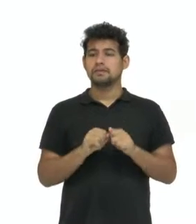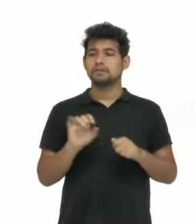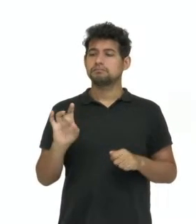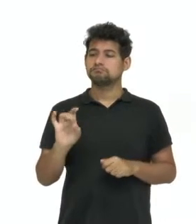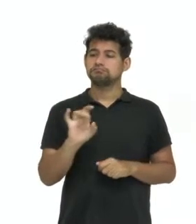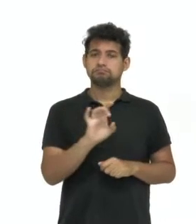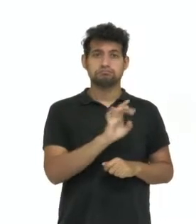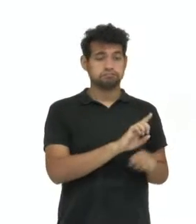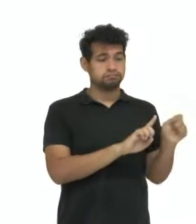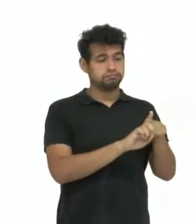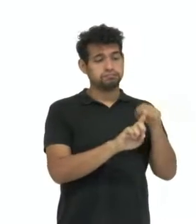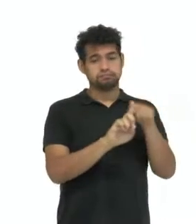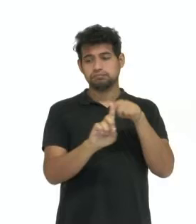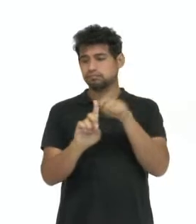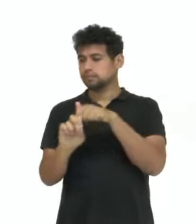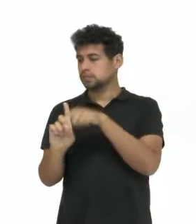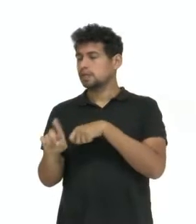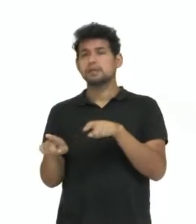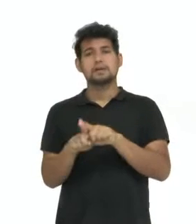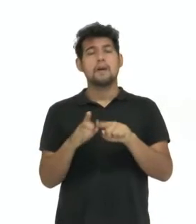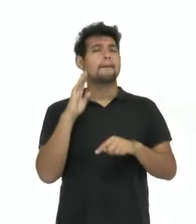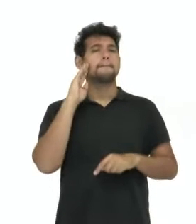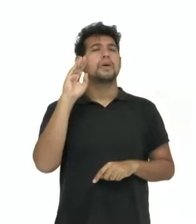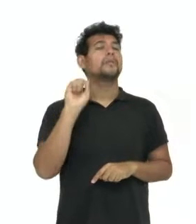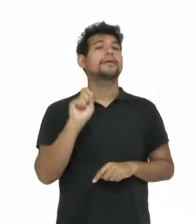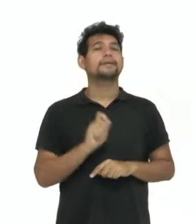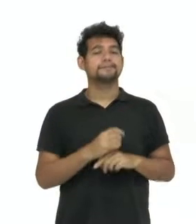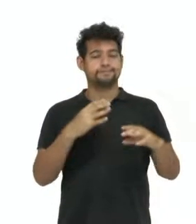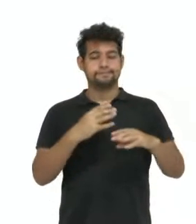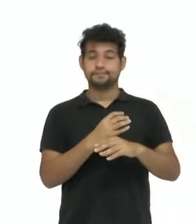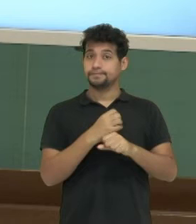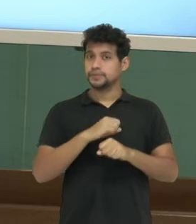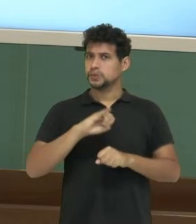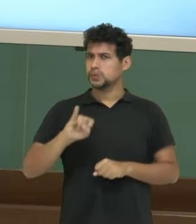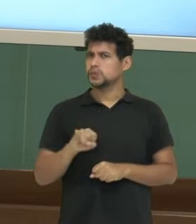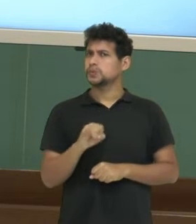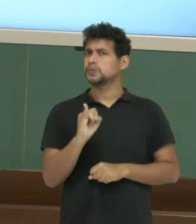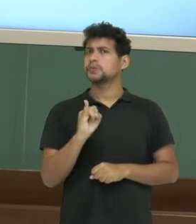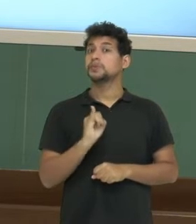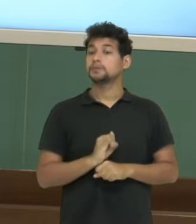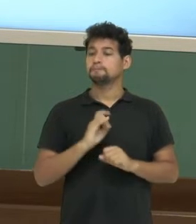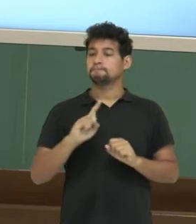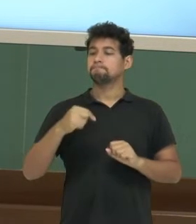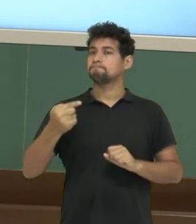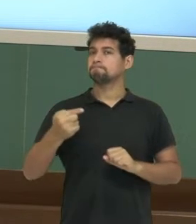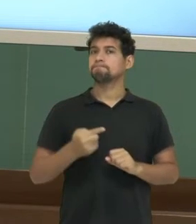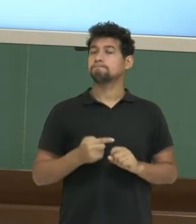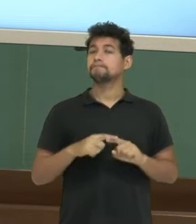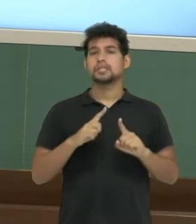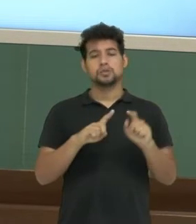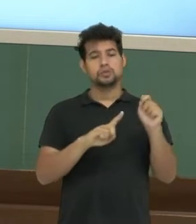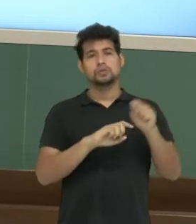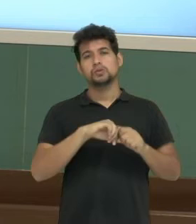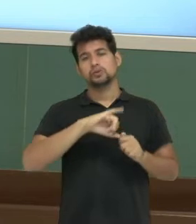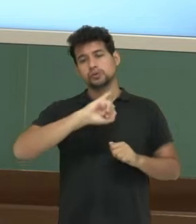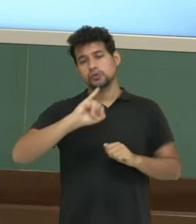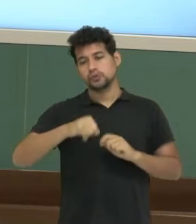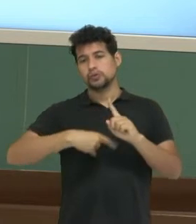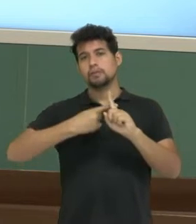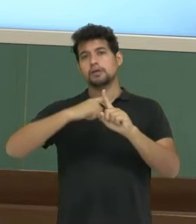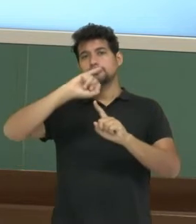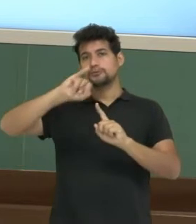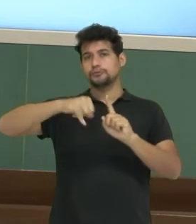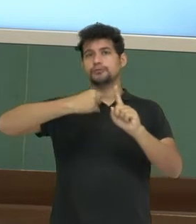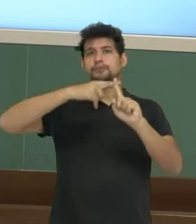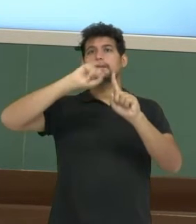são incorporados ao principal para o cálculo dos juros do período seguinte. Então, juro sobre juro,